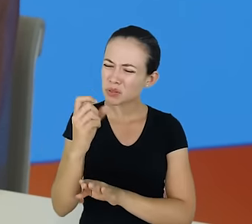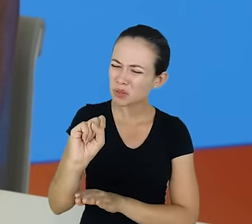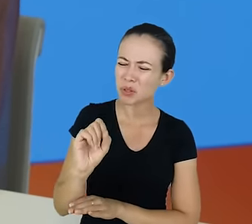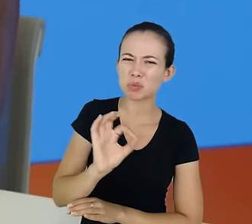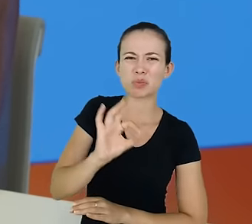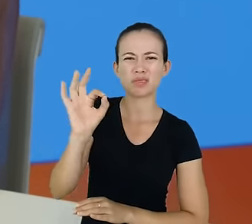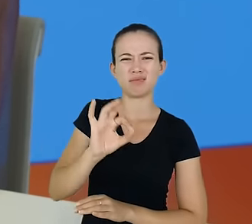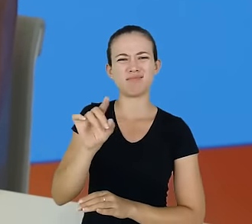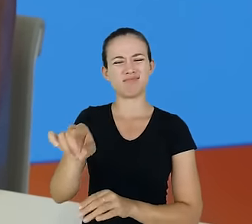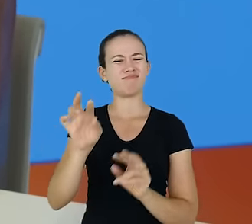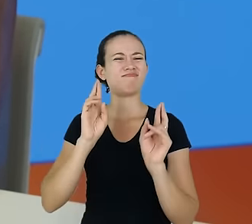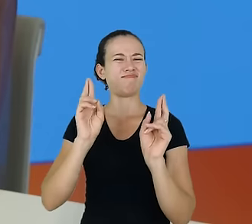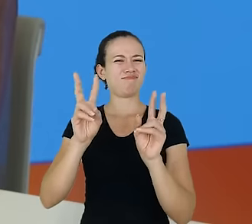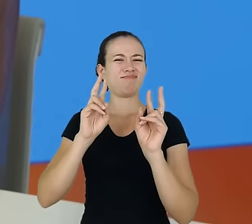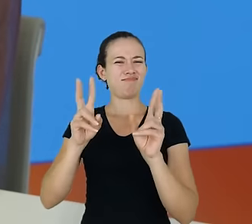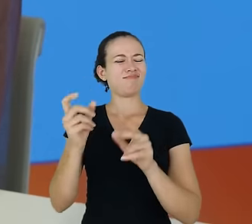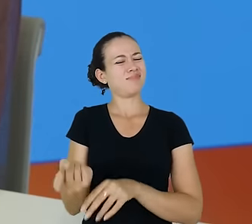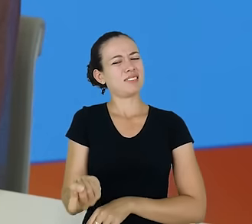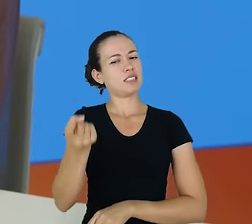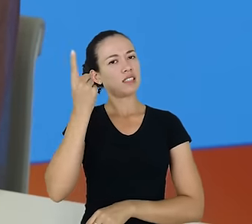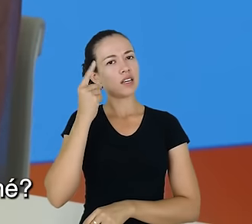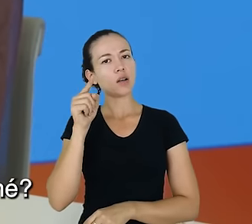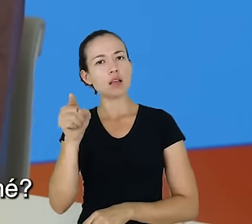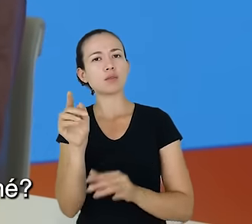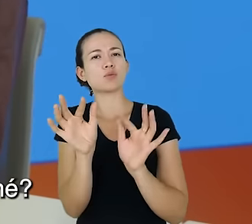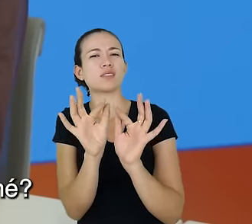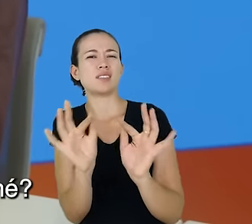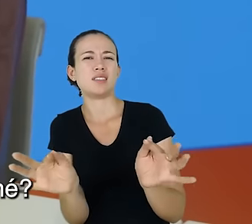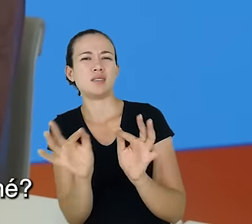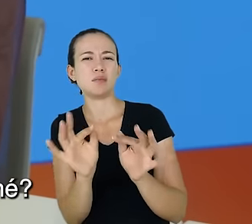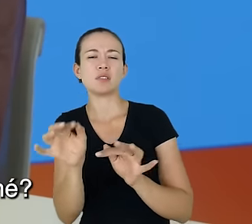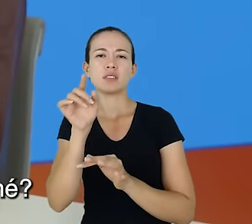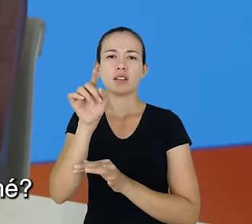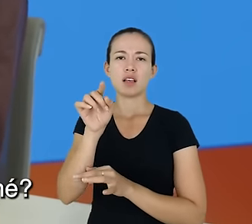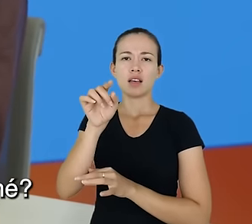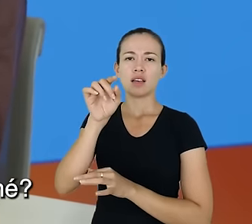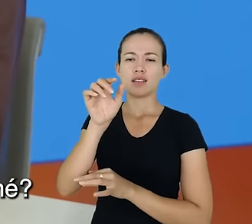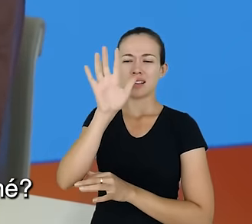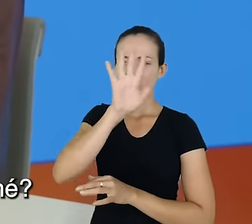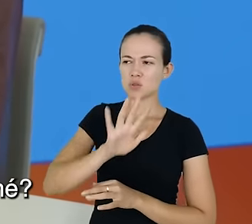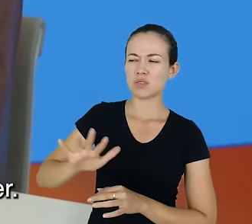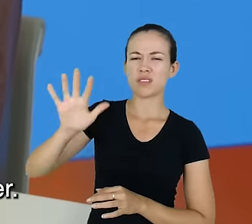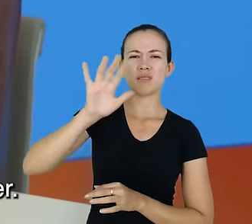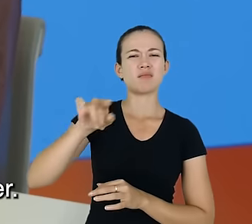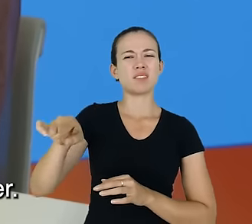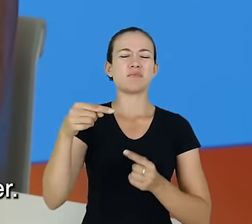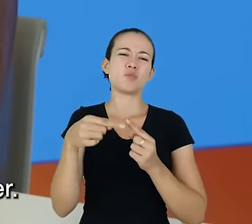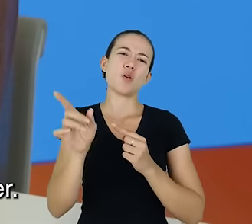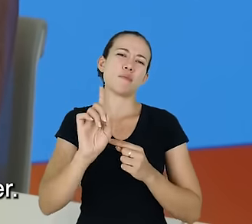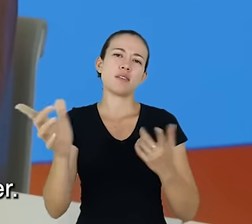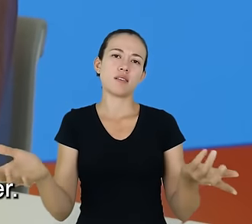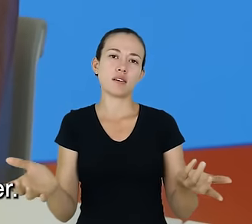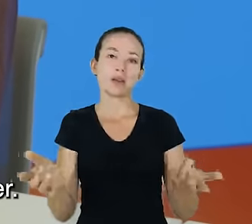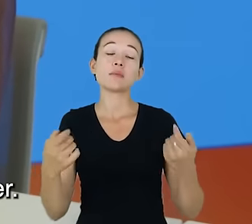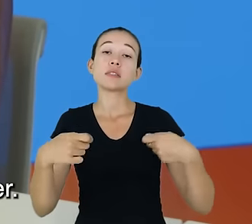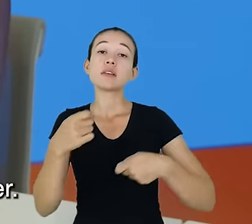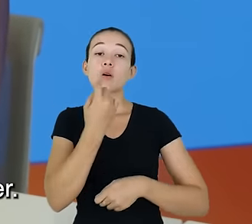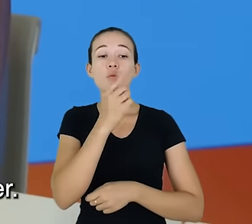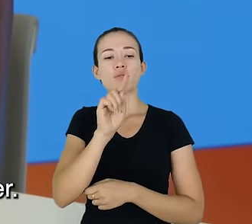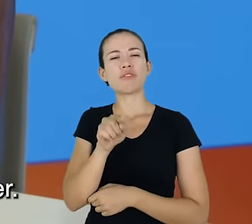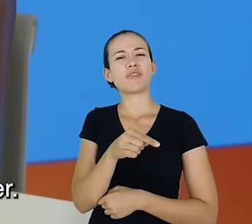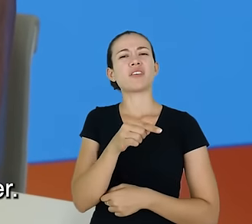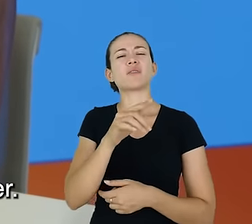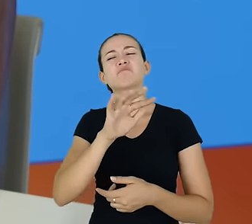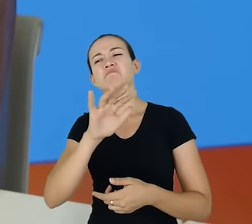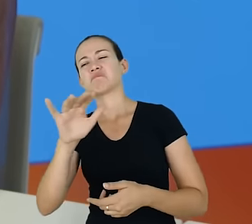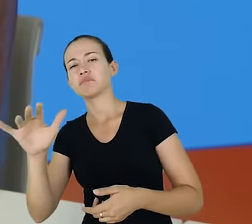no no Simples Nacional pelo menos ali eu não conheço deveria ser um vírgula alguma coisa né então isso é o contador que vai